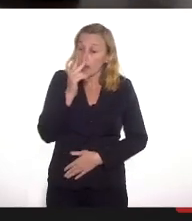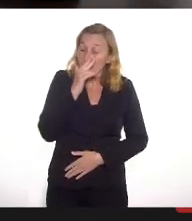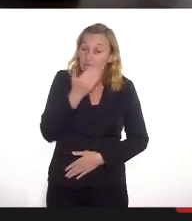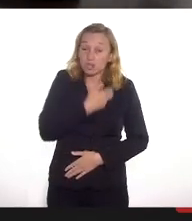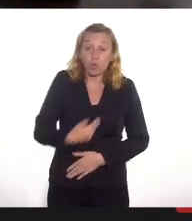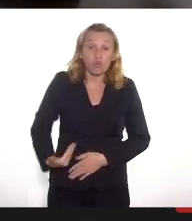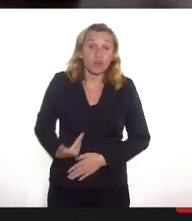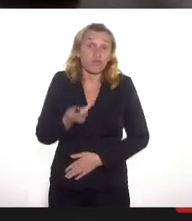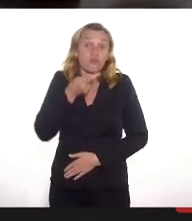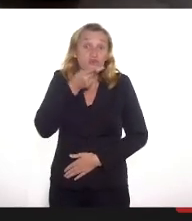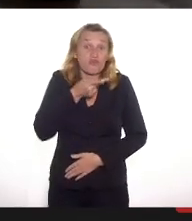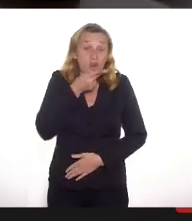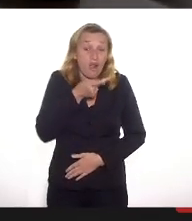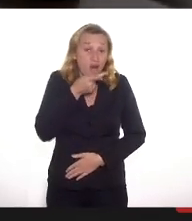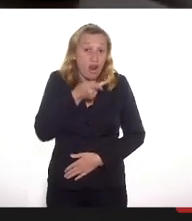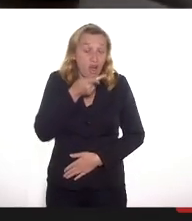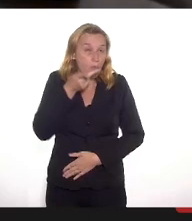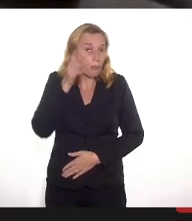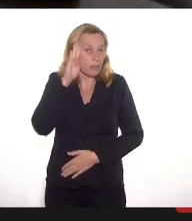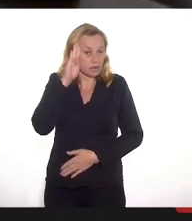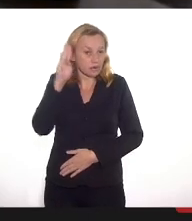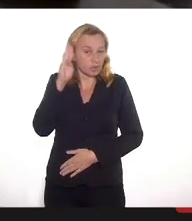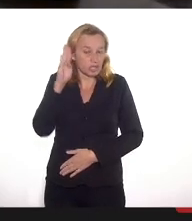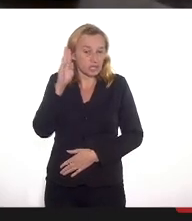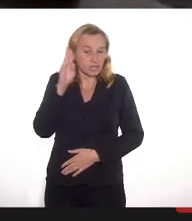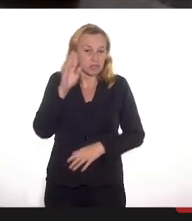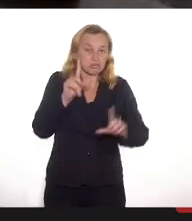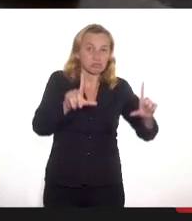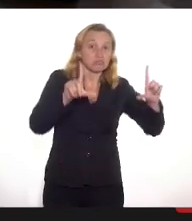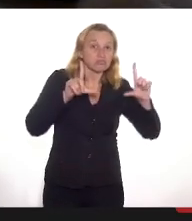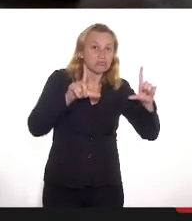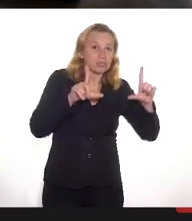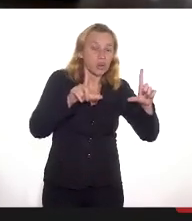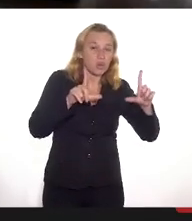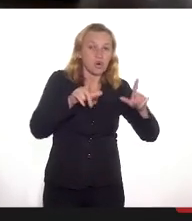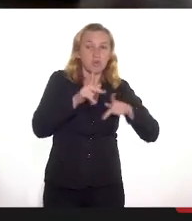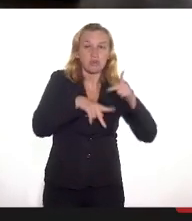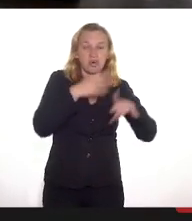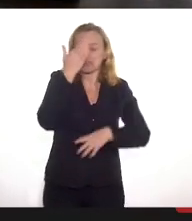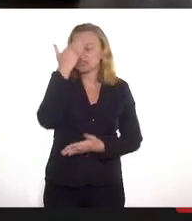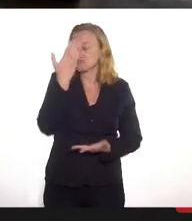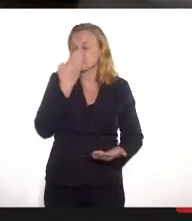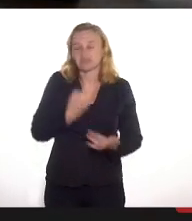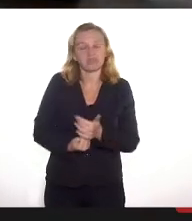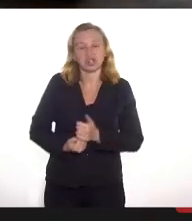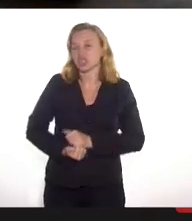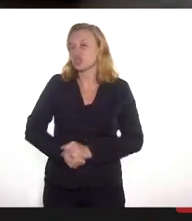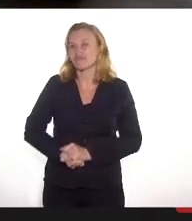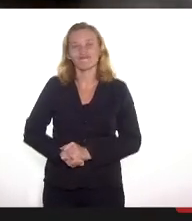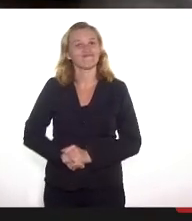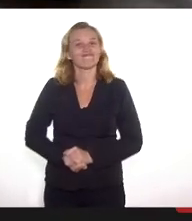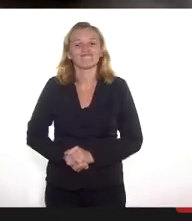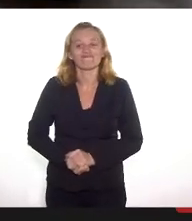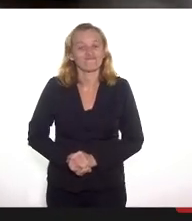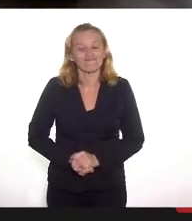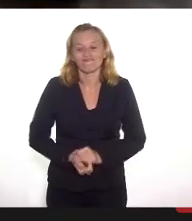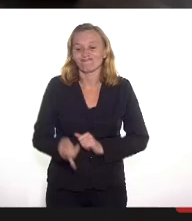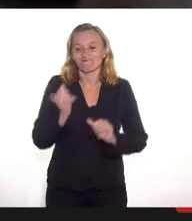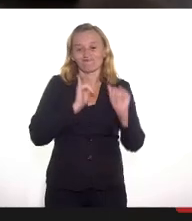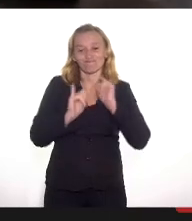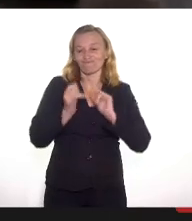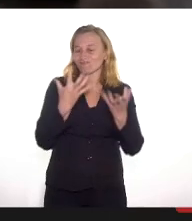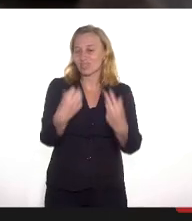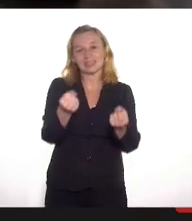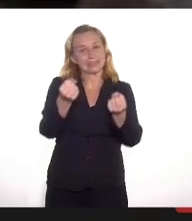governo fala em principalmente em propagandas a população parece que não acredita no se não se apropria dessa informação